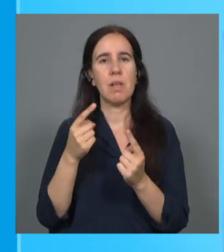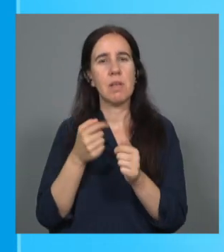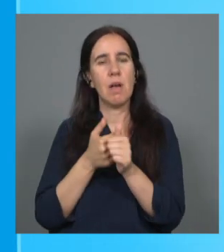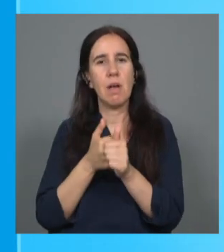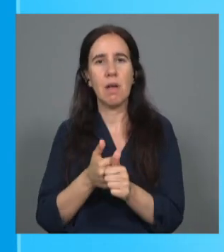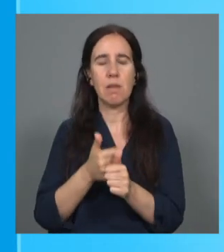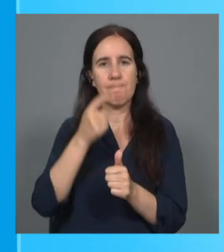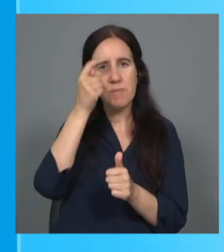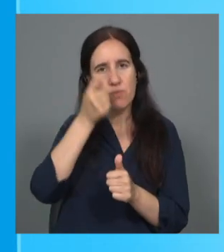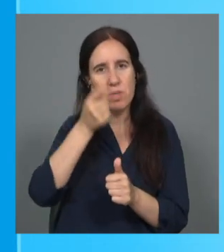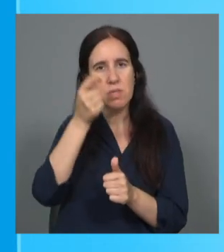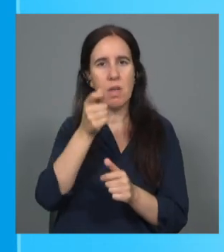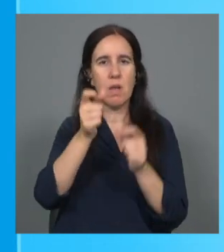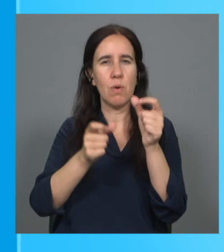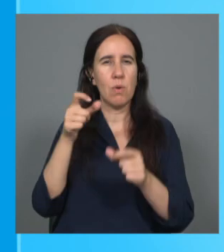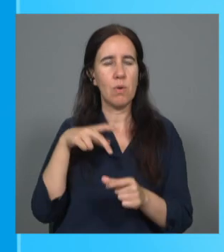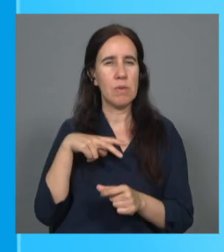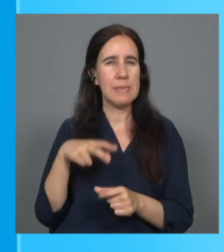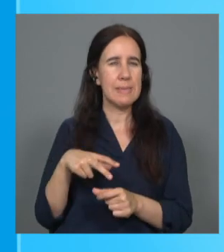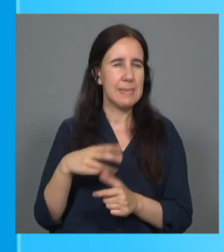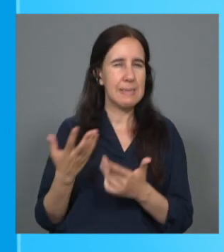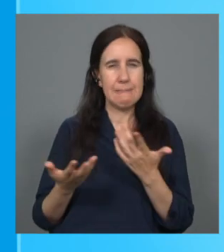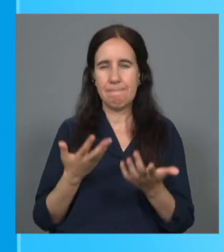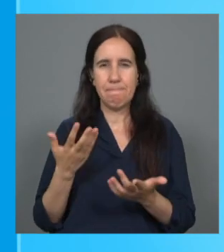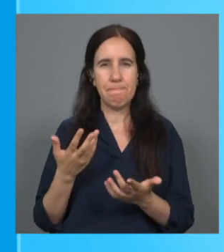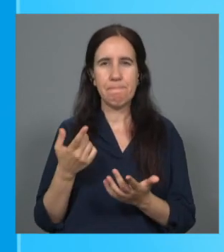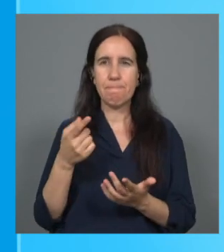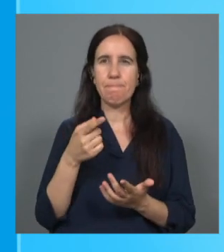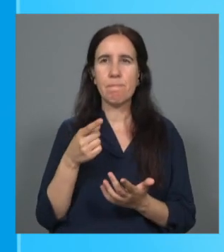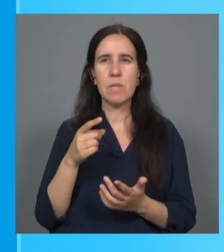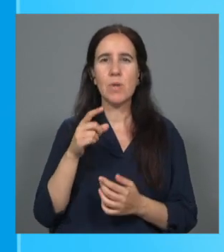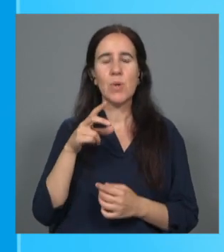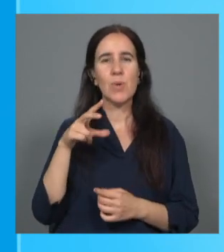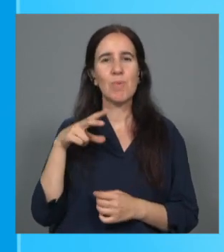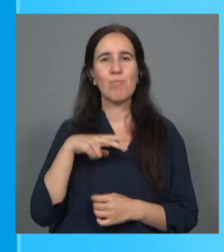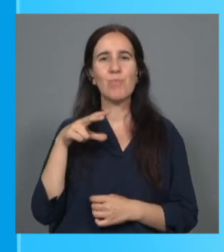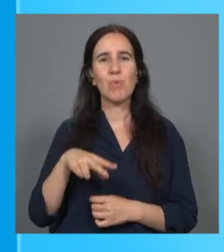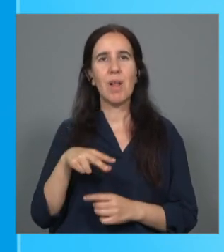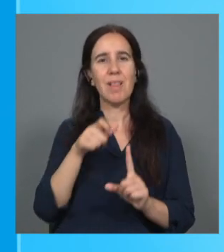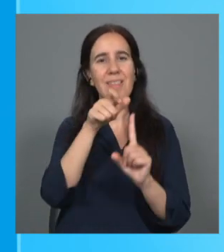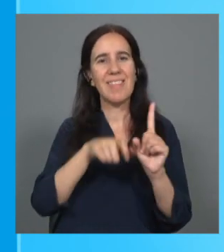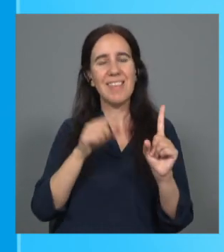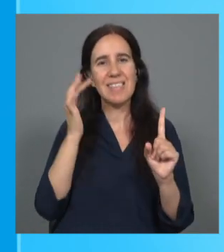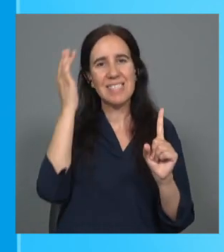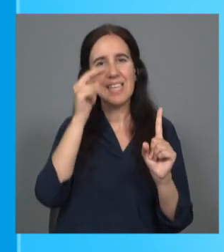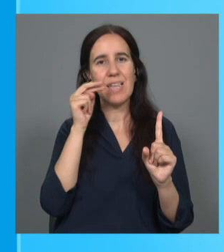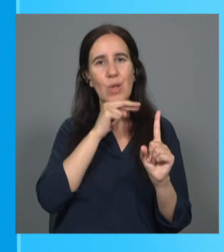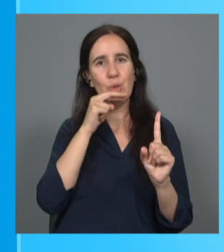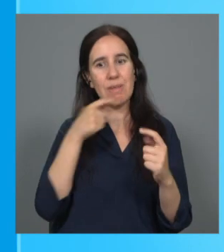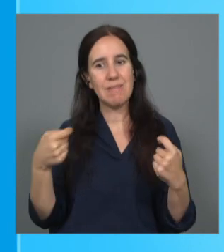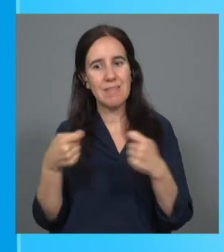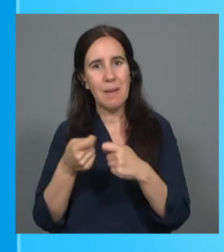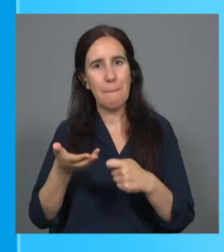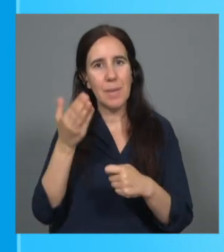dos portugueses? Gostava que Portugal descobrisse um Santo António mais de acordo com aquilo que